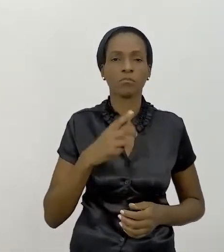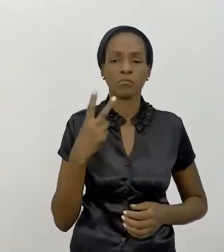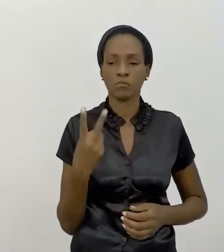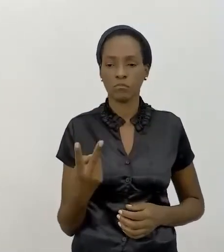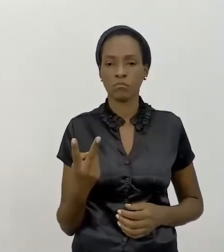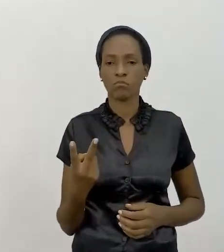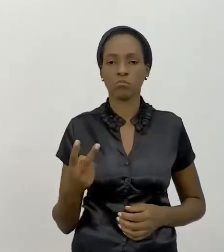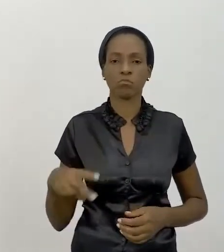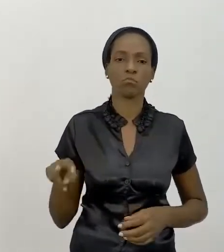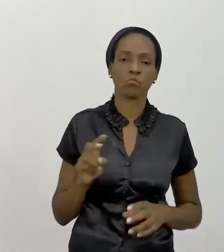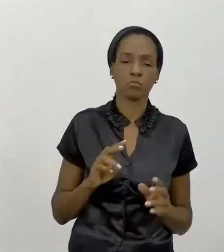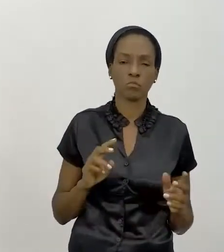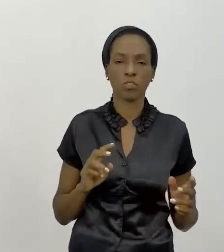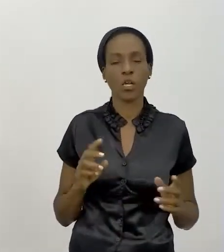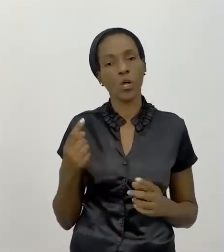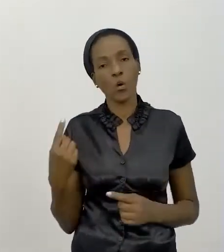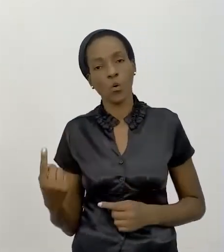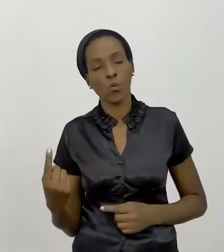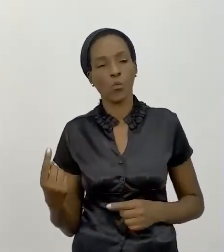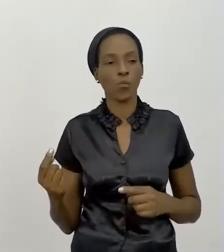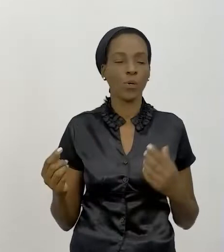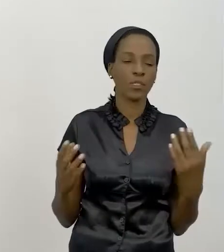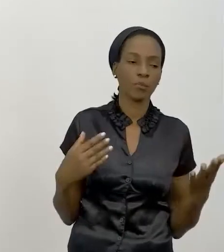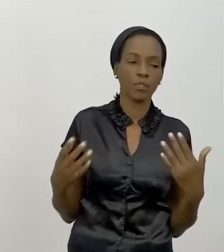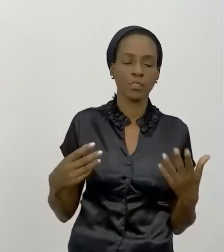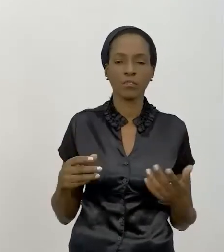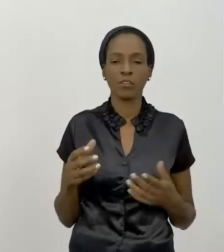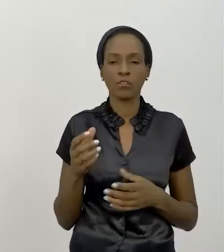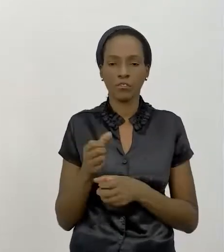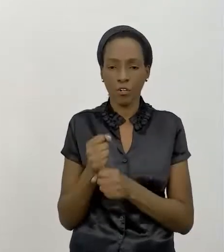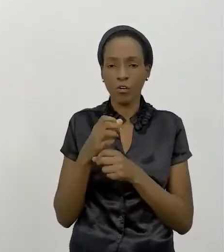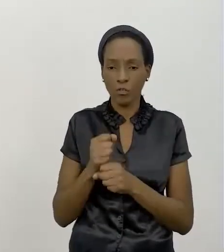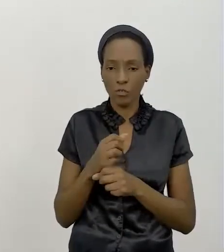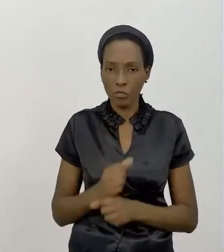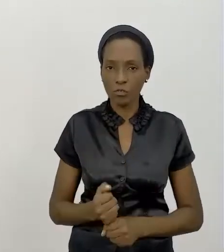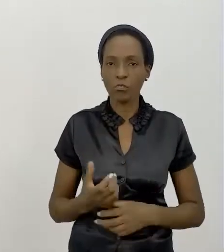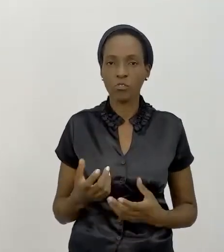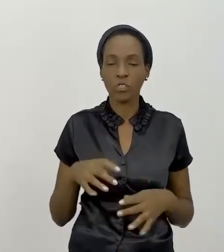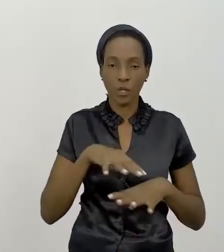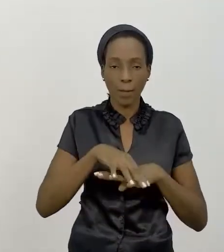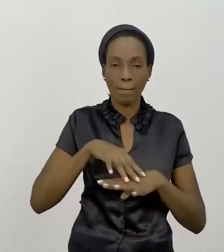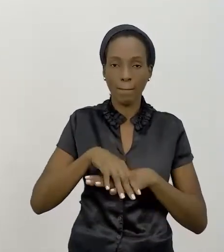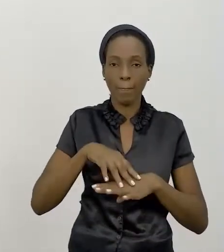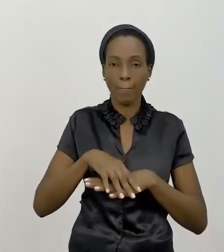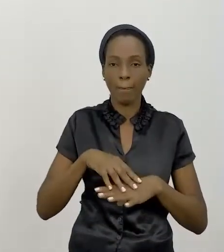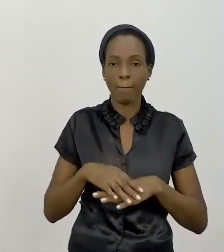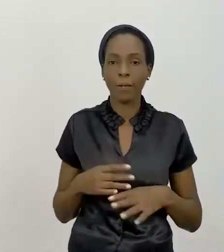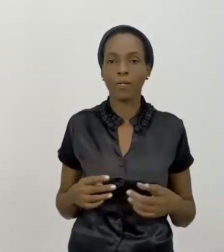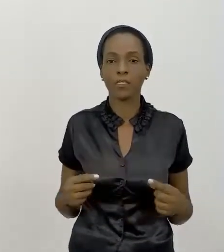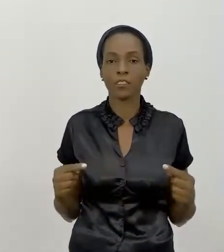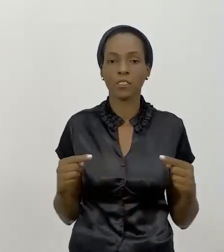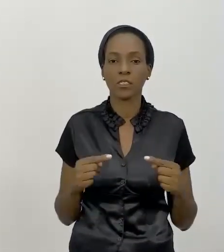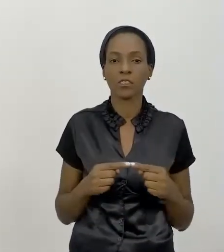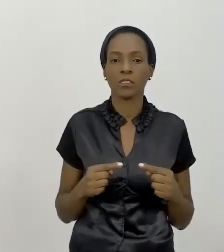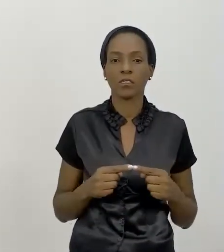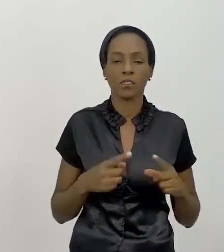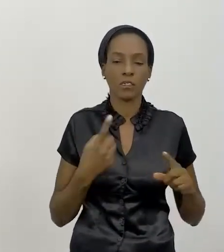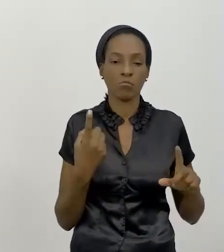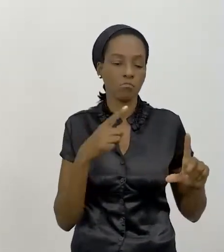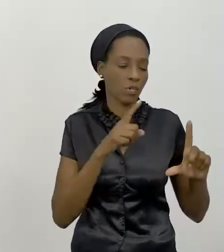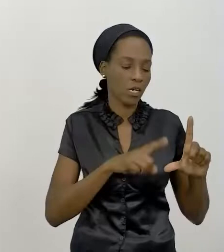né? Uma dependendo da outra, isso determina função. Função na matemática, né, quando uma letra,